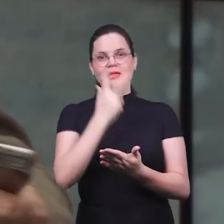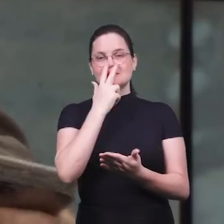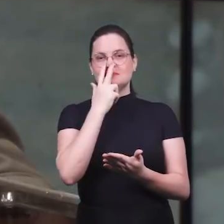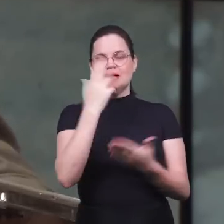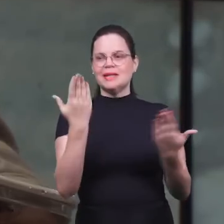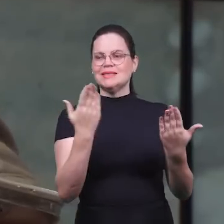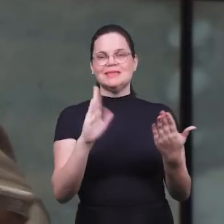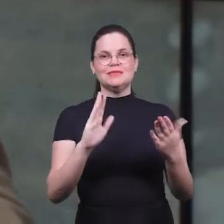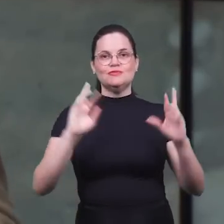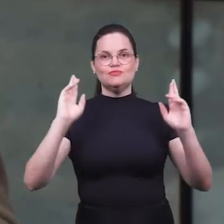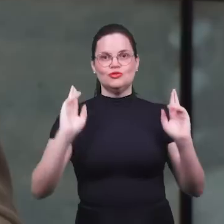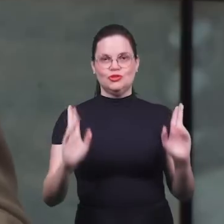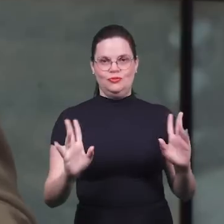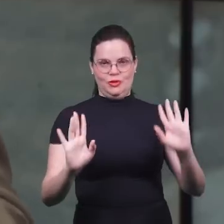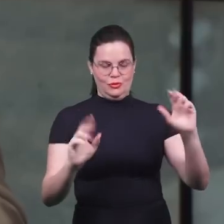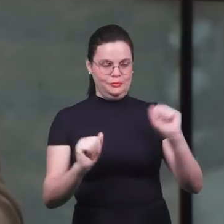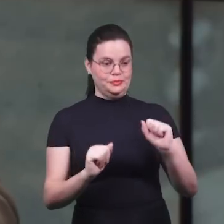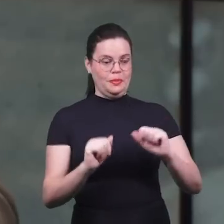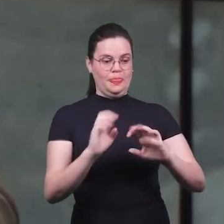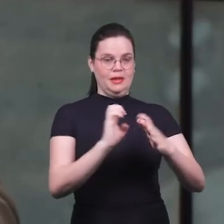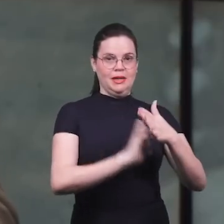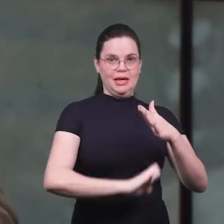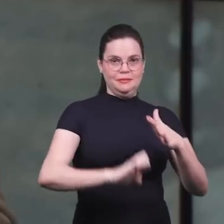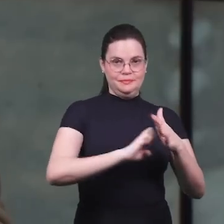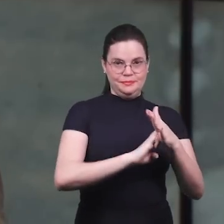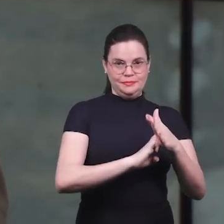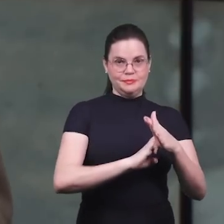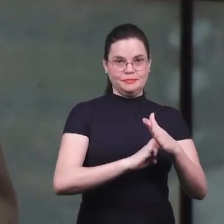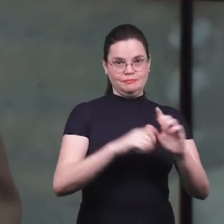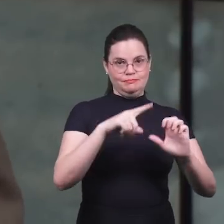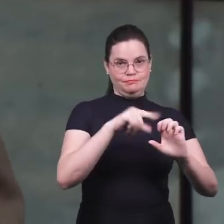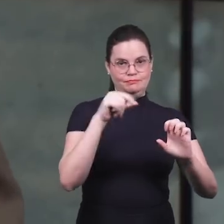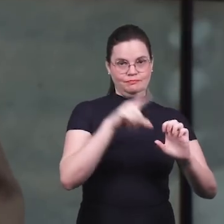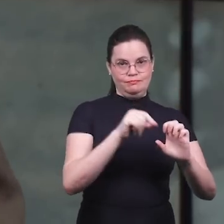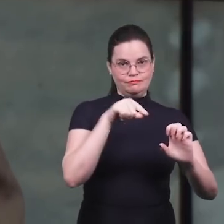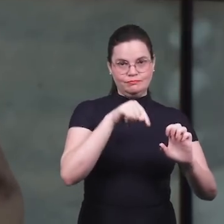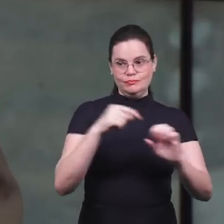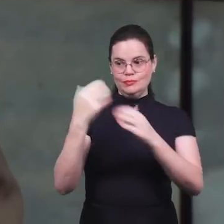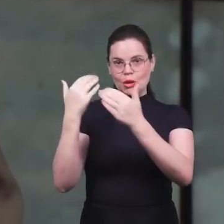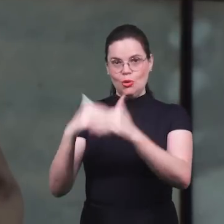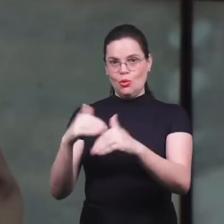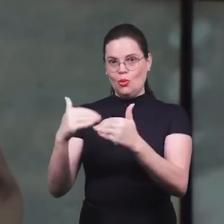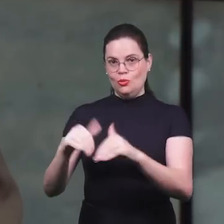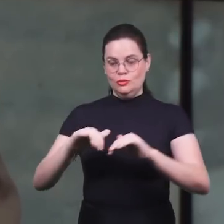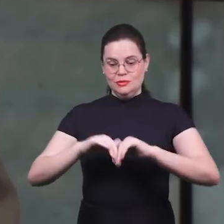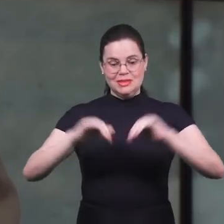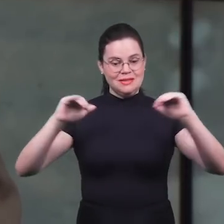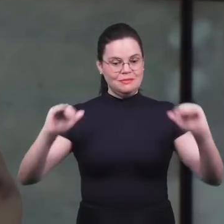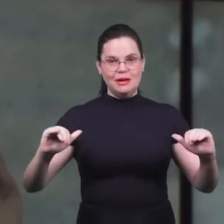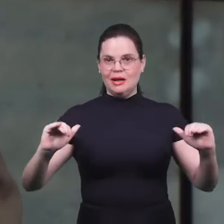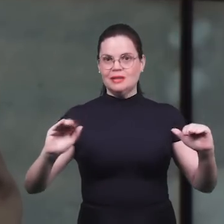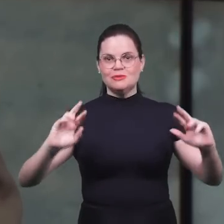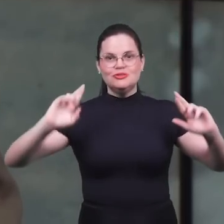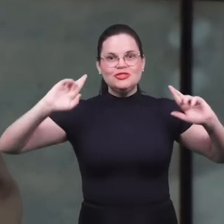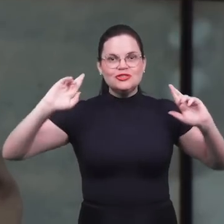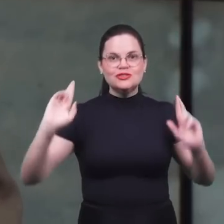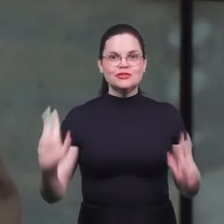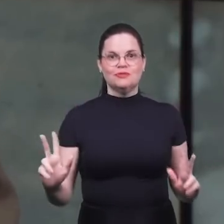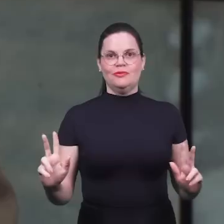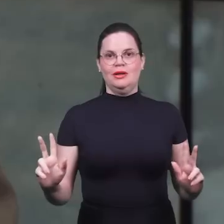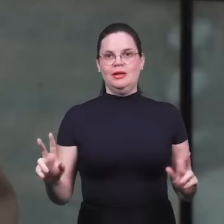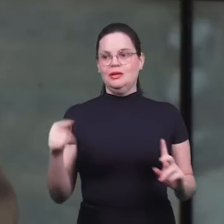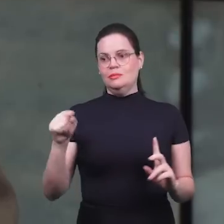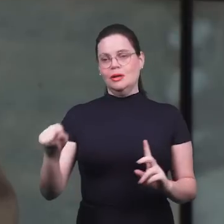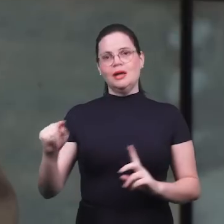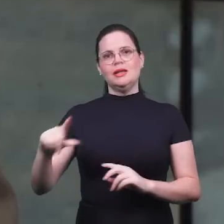são opostas. O empreendedorismo de um lado e aquela perspectiva de uma vida estável